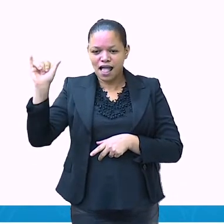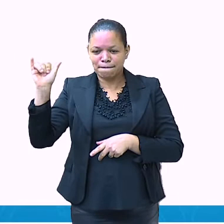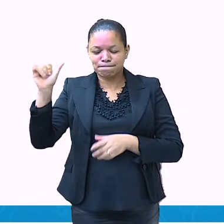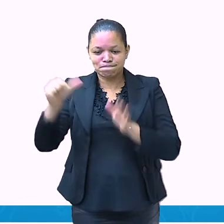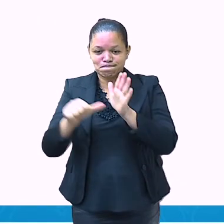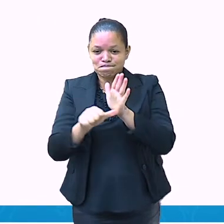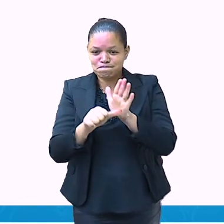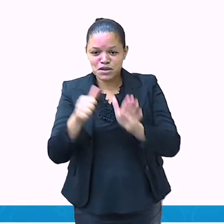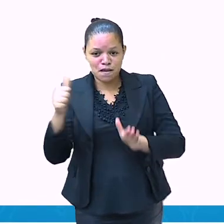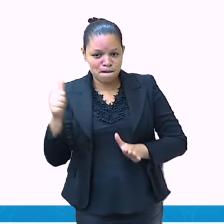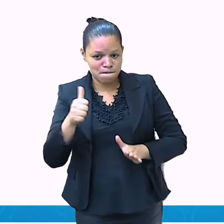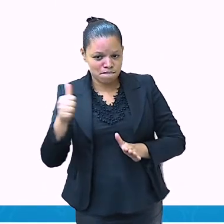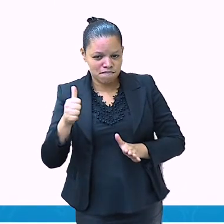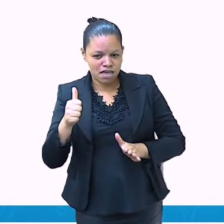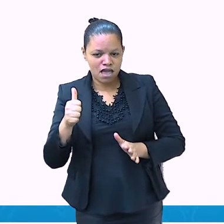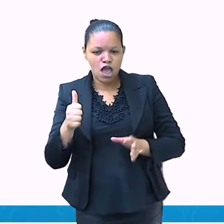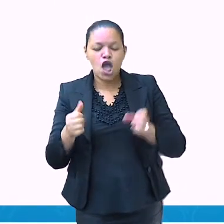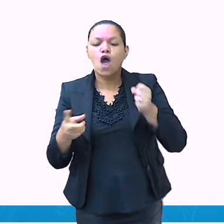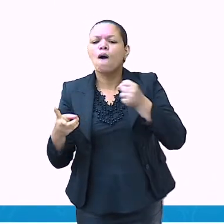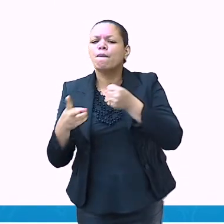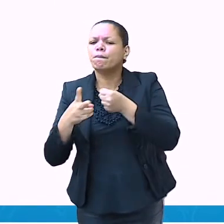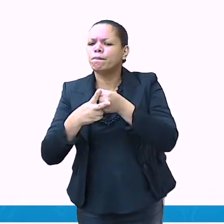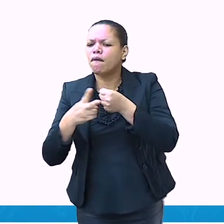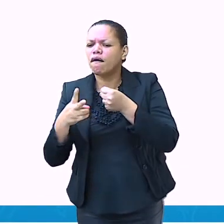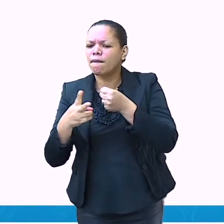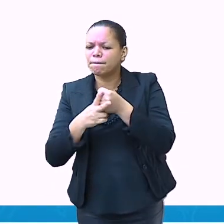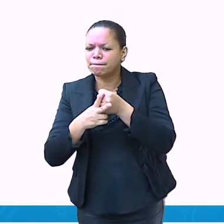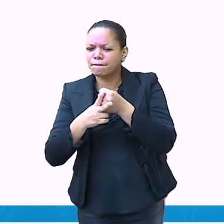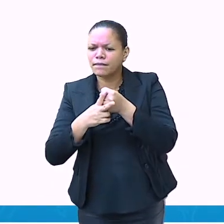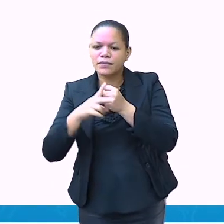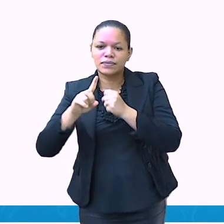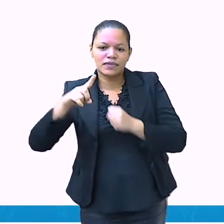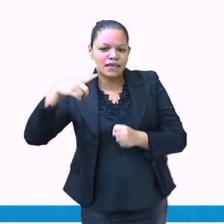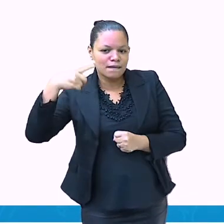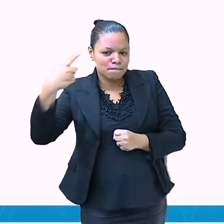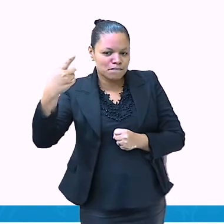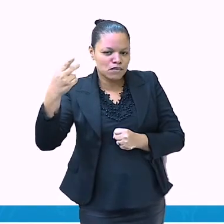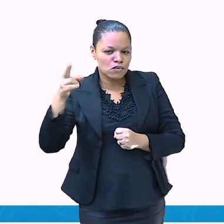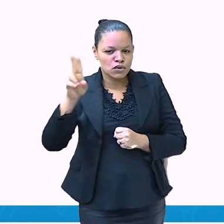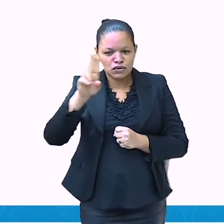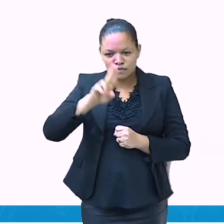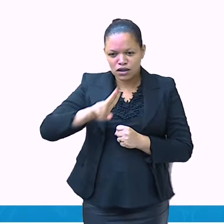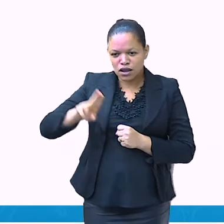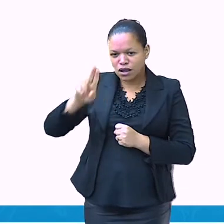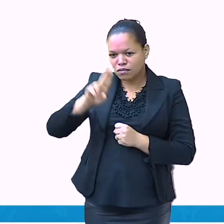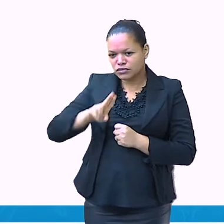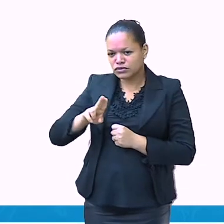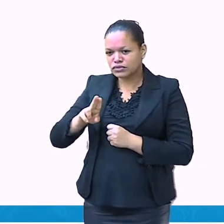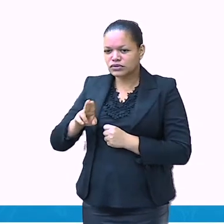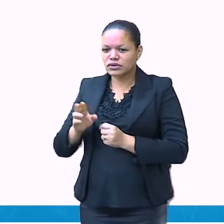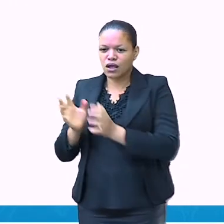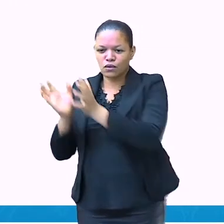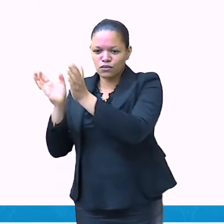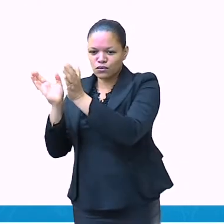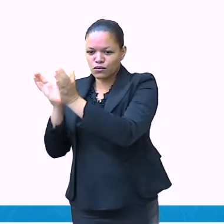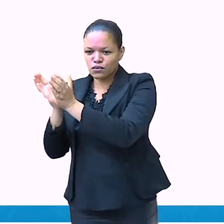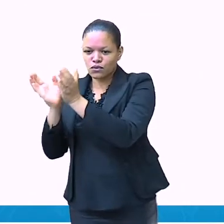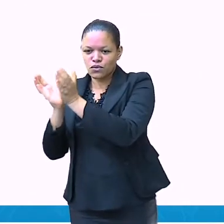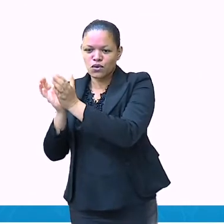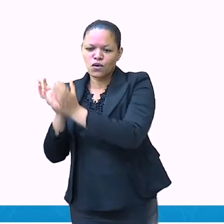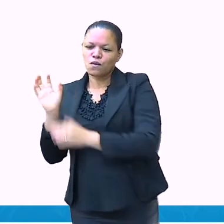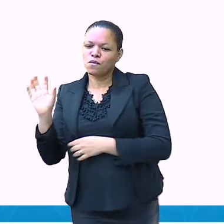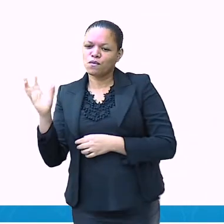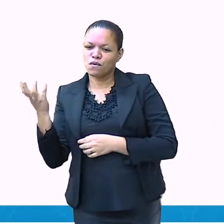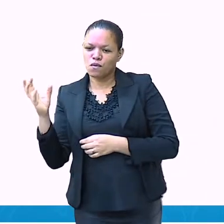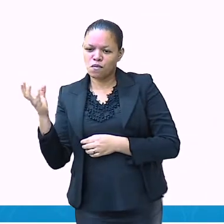verbo to be e depois nós usaremos o pronome pessoal. Alright? Essa é a forma